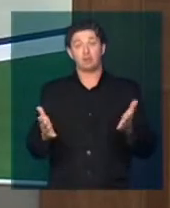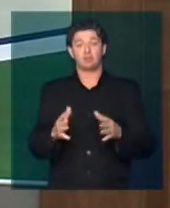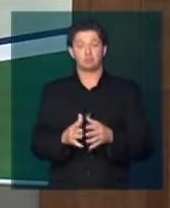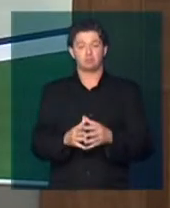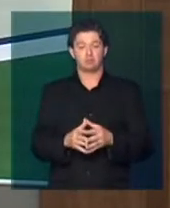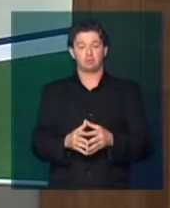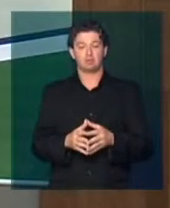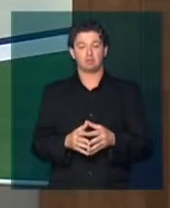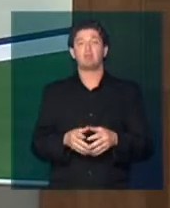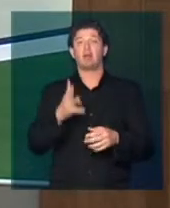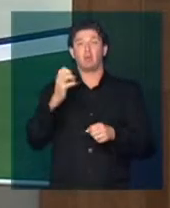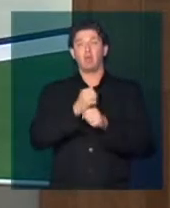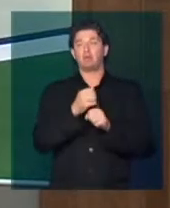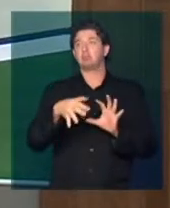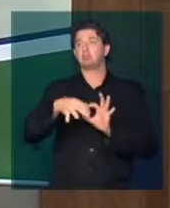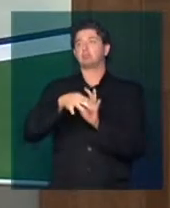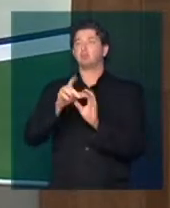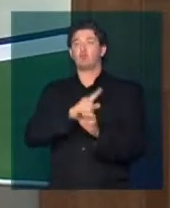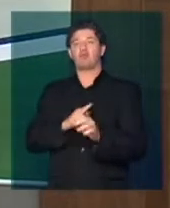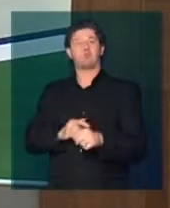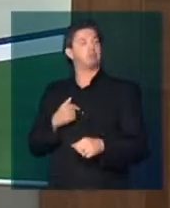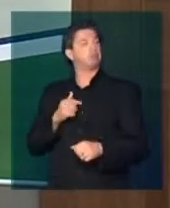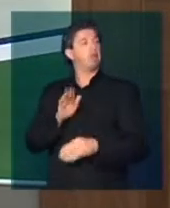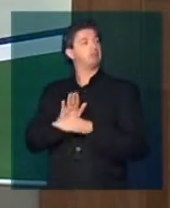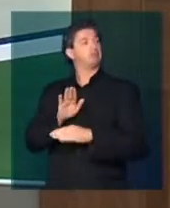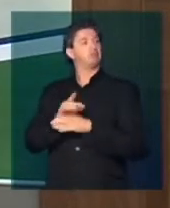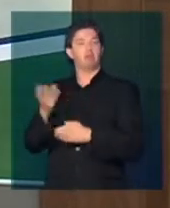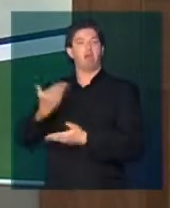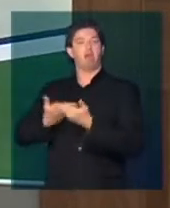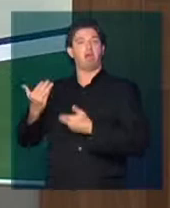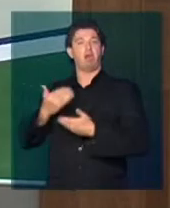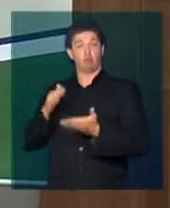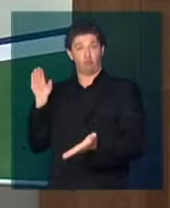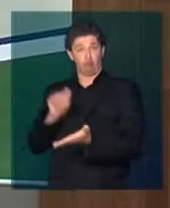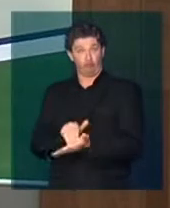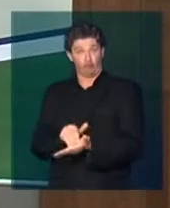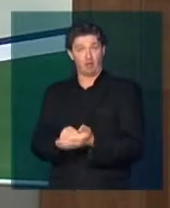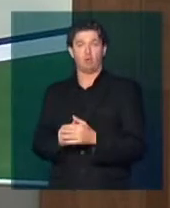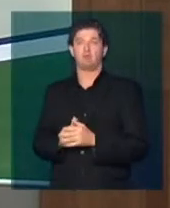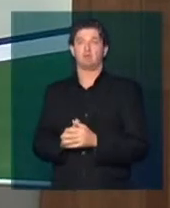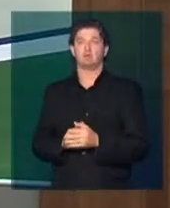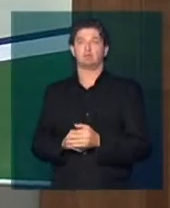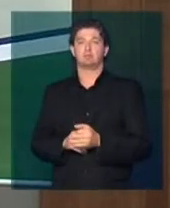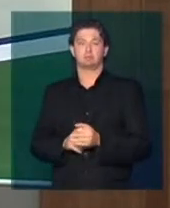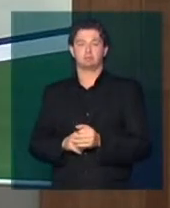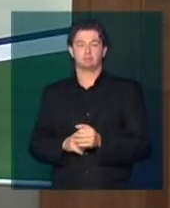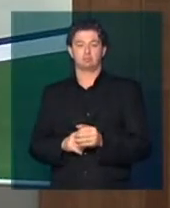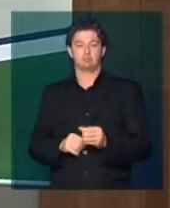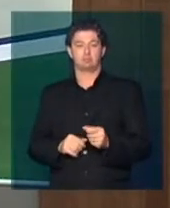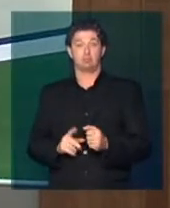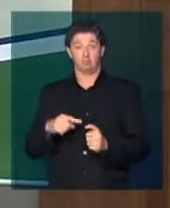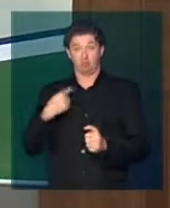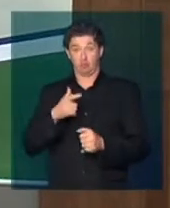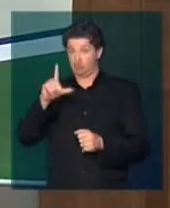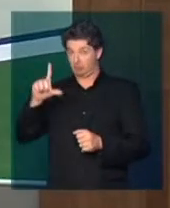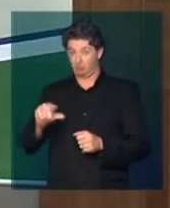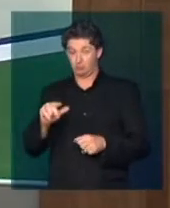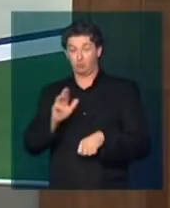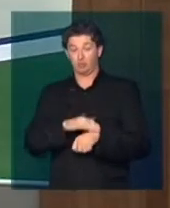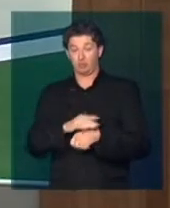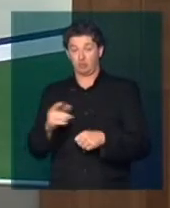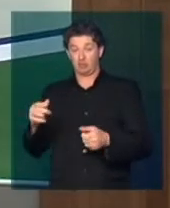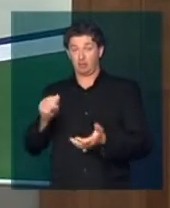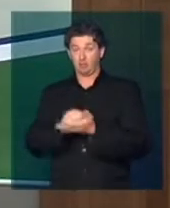para ele poder passar os 4 anos ligado ao governo. Quando chegar no final do mandato, e para isso nós estamos diminuindo o prazo de